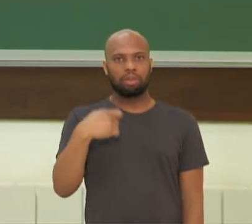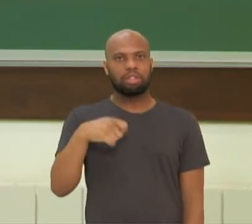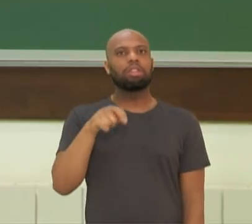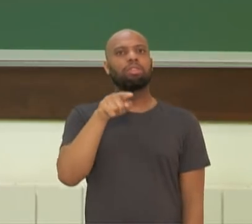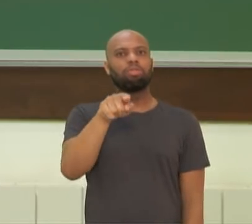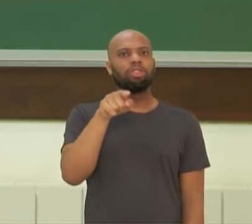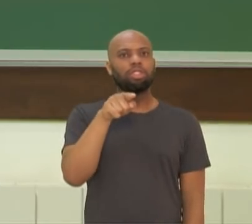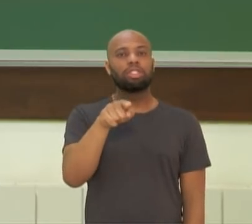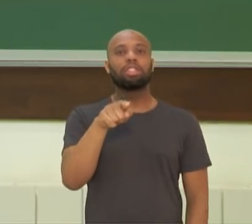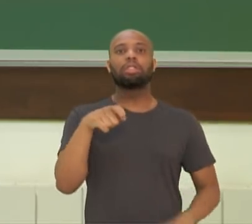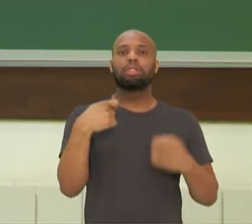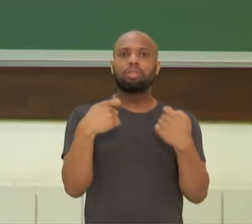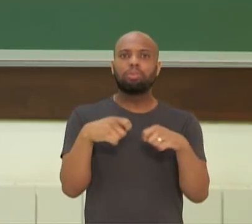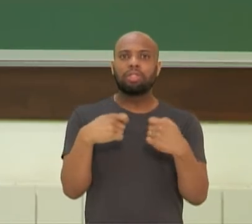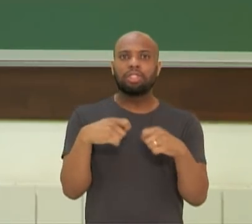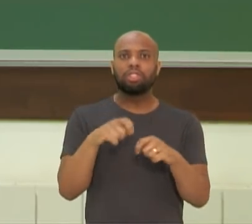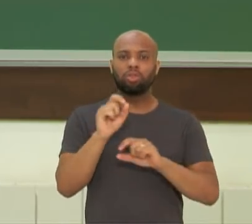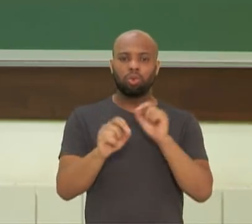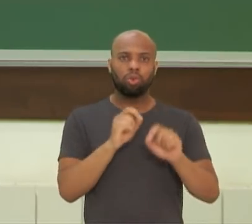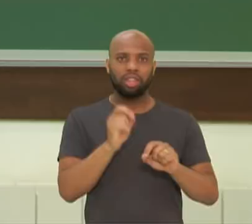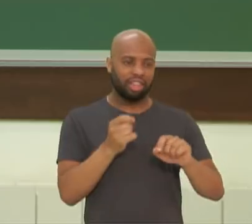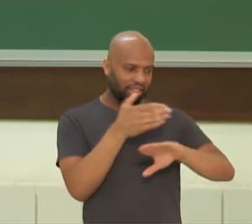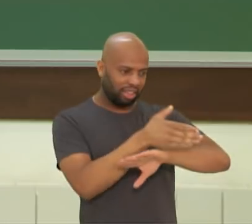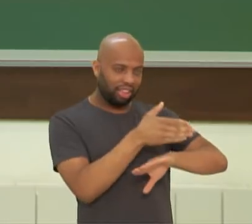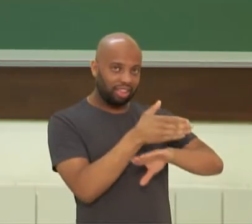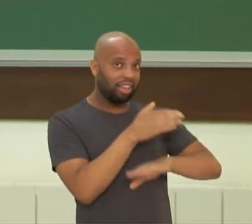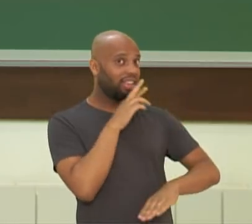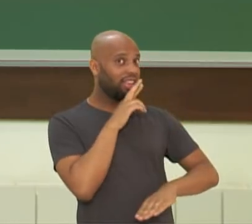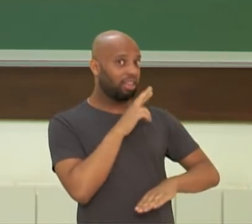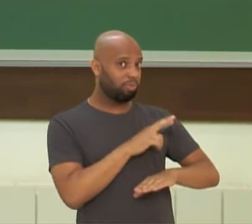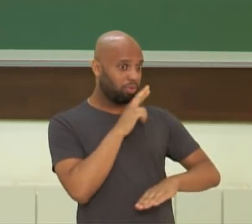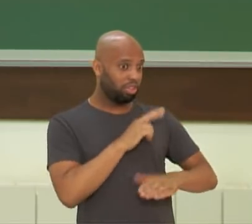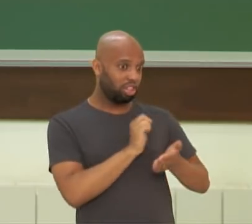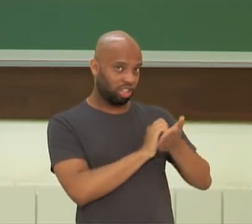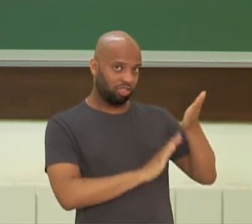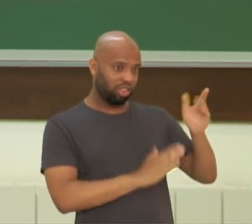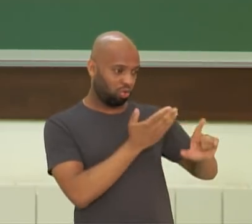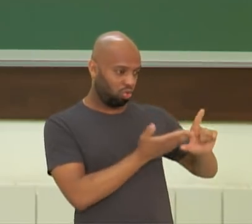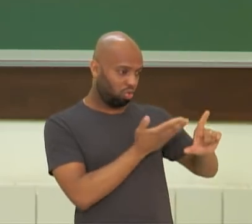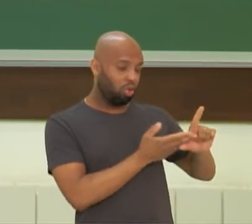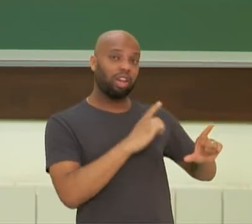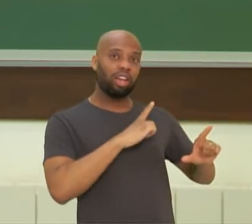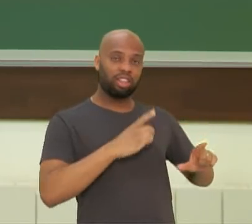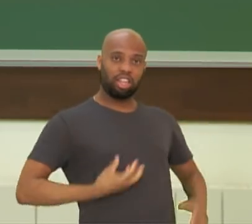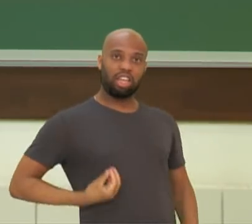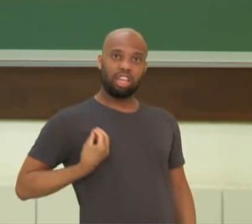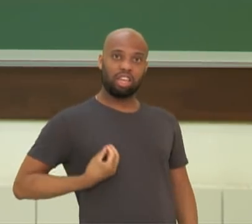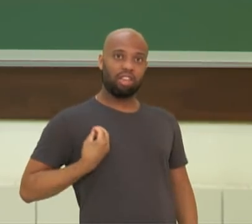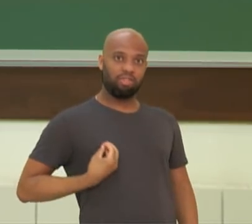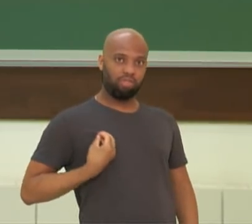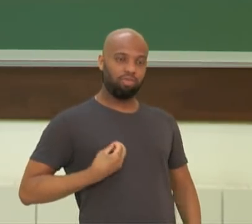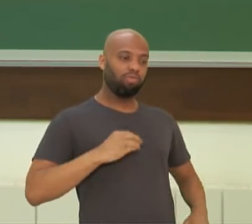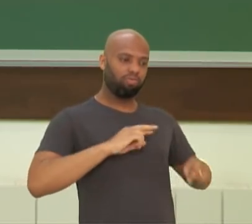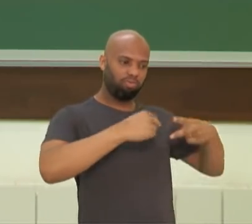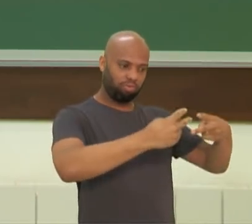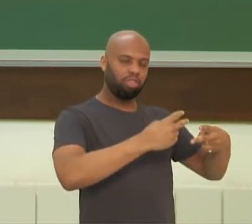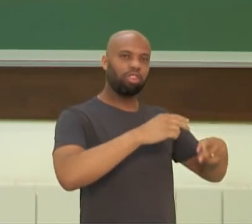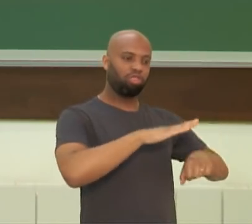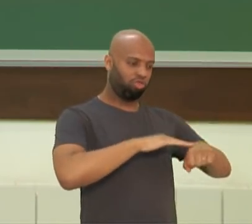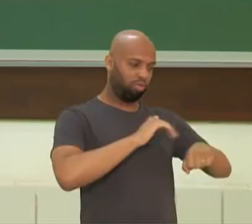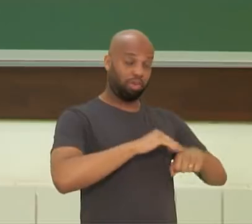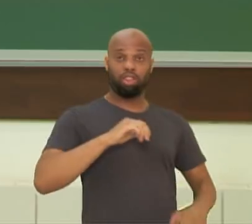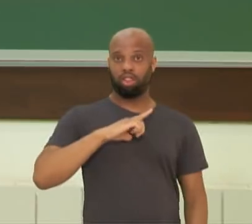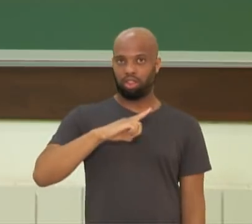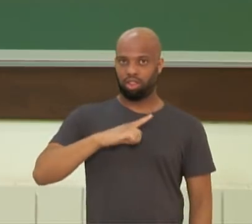você, que ao responder as atividades, você já estará automaticamente garantindo a sua presença desta